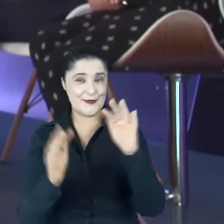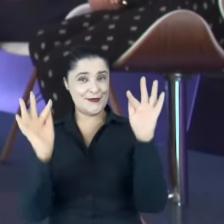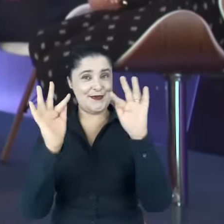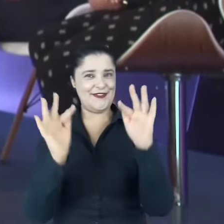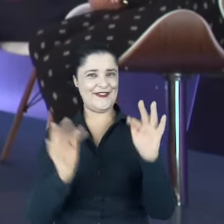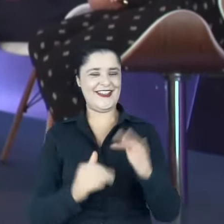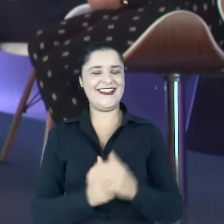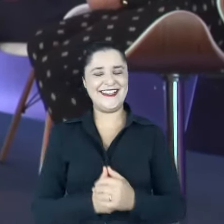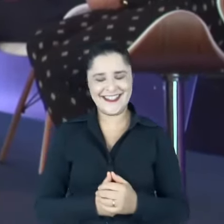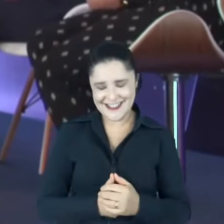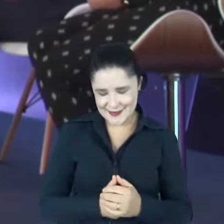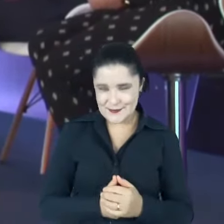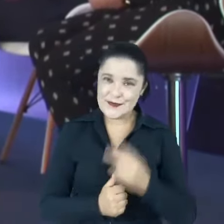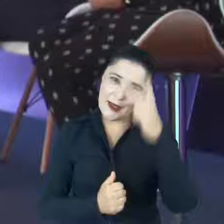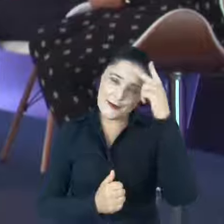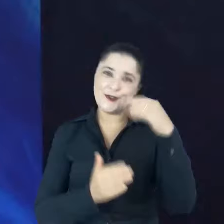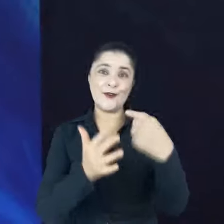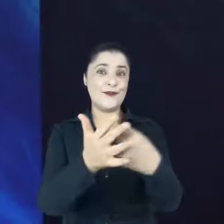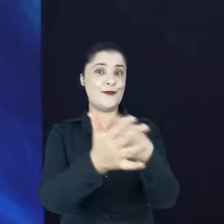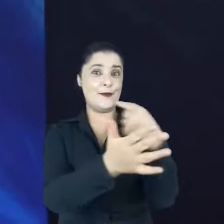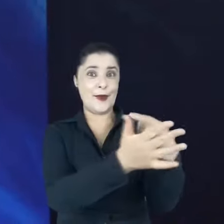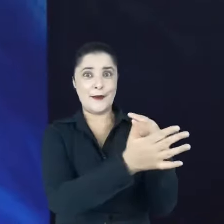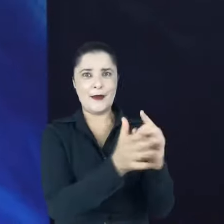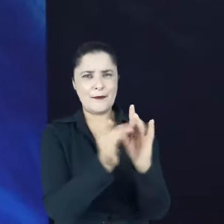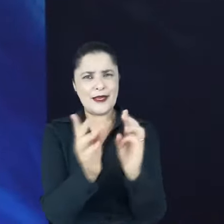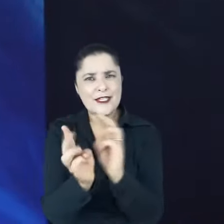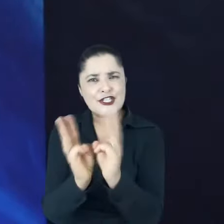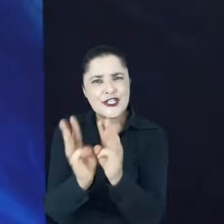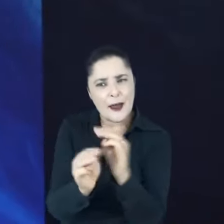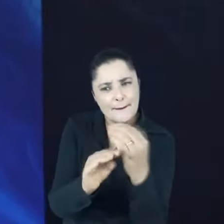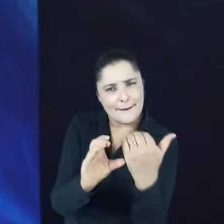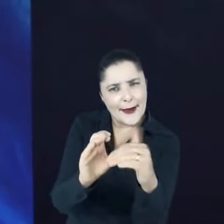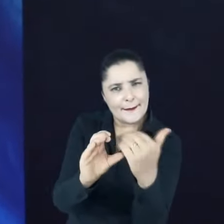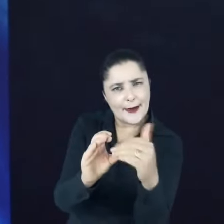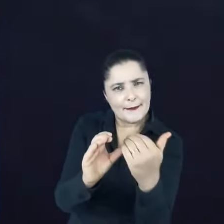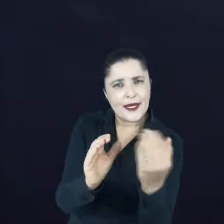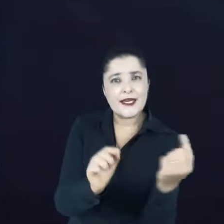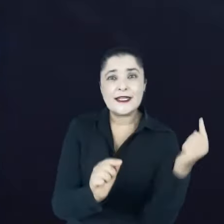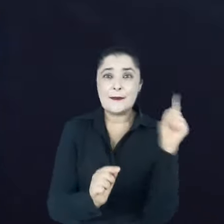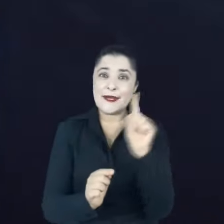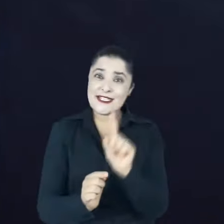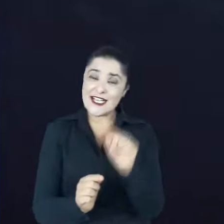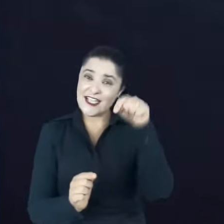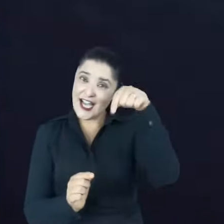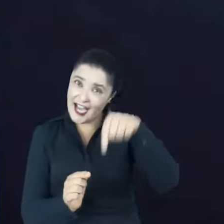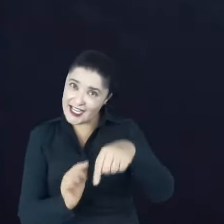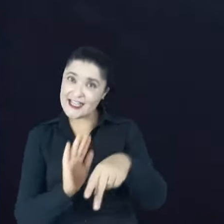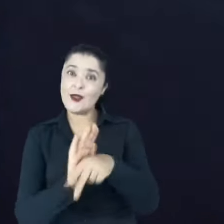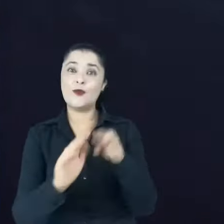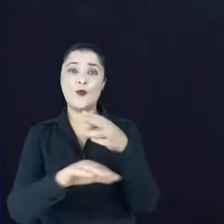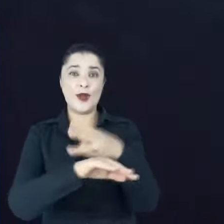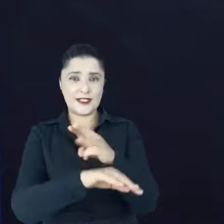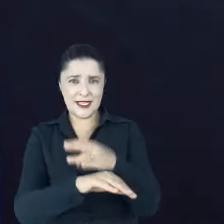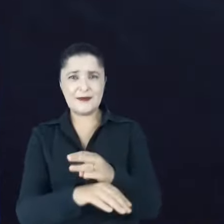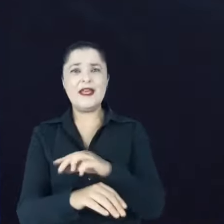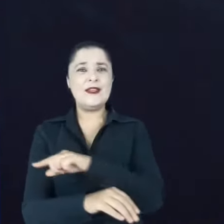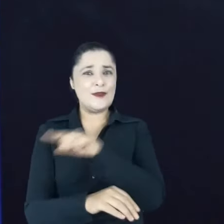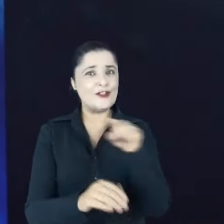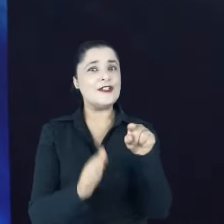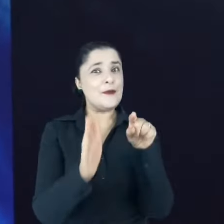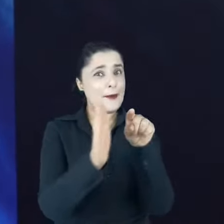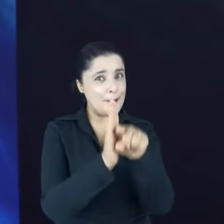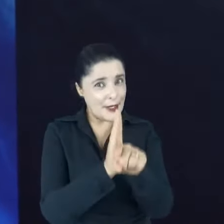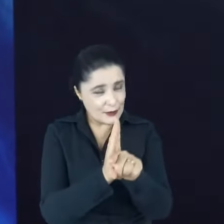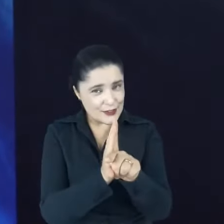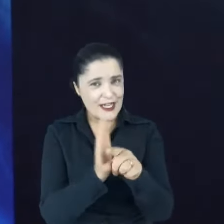Pessoal, vai fazendo pergunta, manda no chat. Aqui quem está presente também no WhatsApp. A gente já tem uma perguntinha, mas antes de puxar